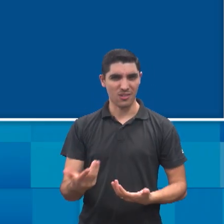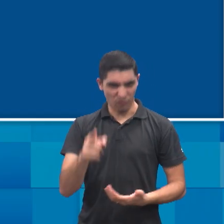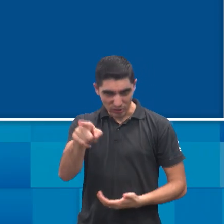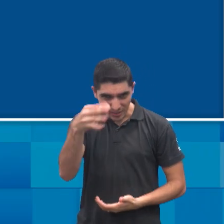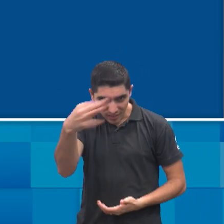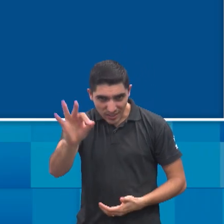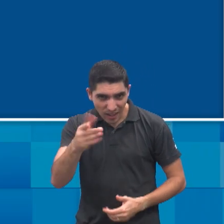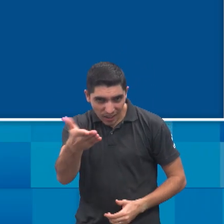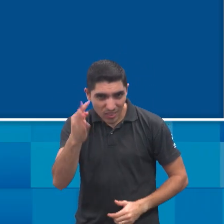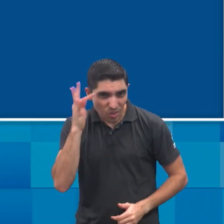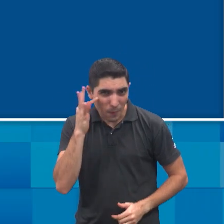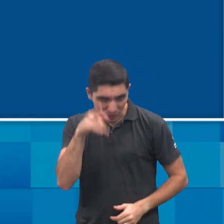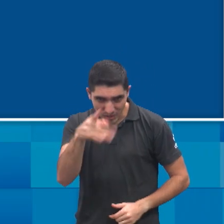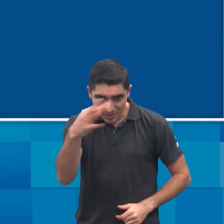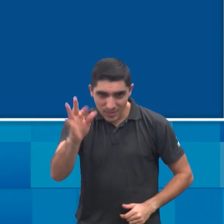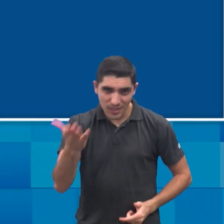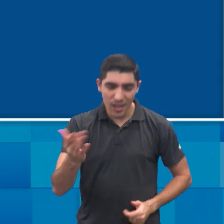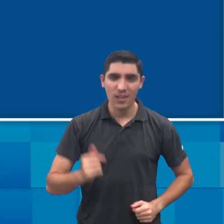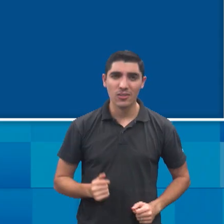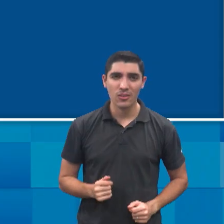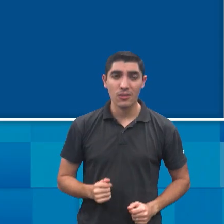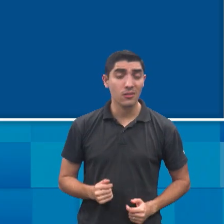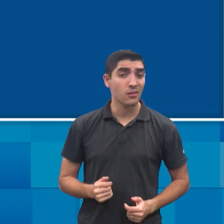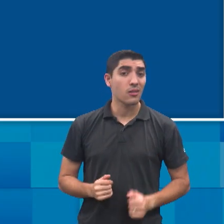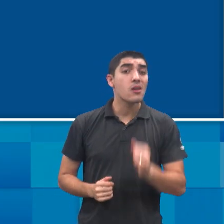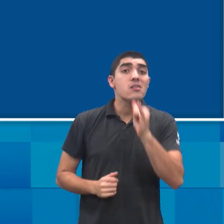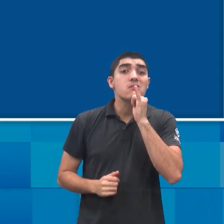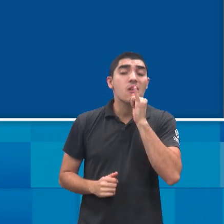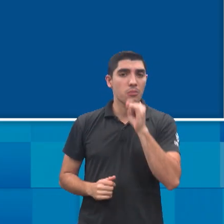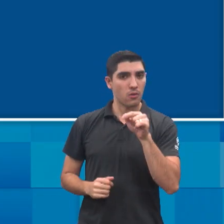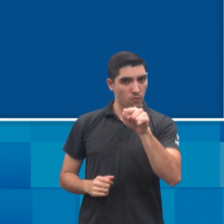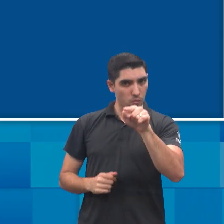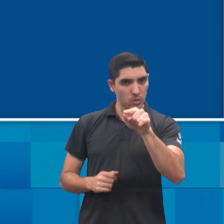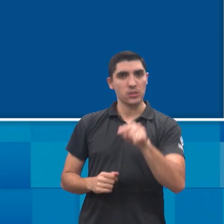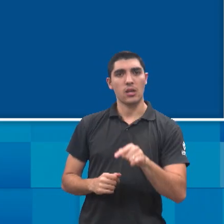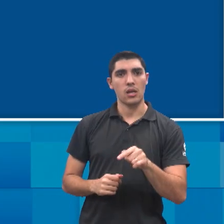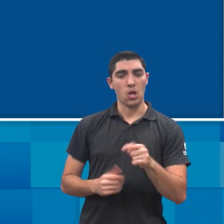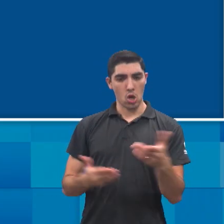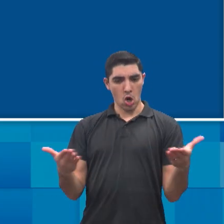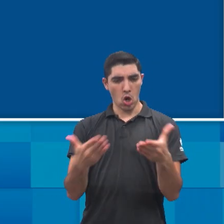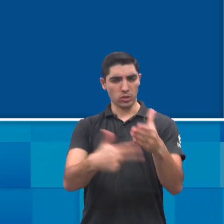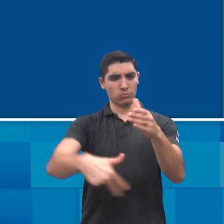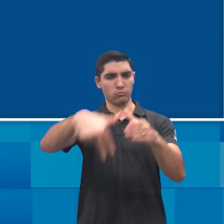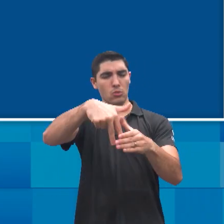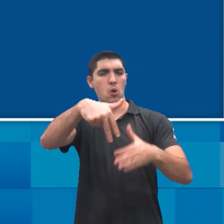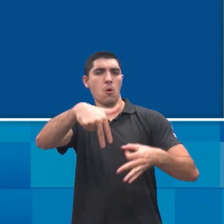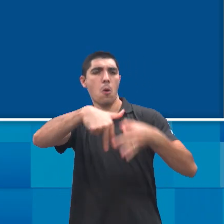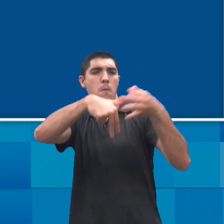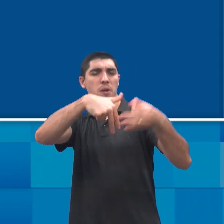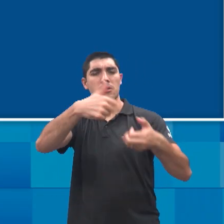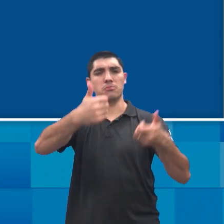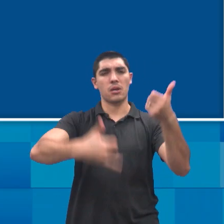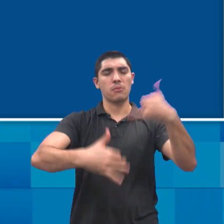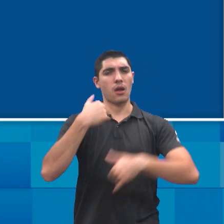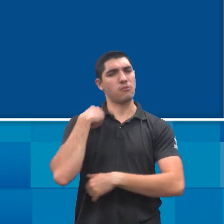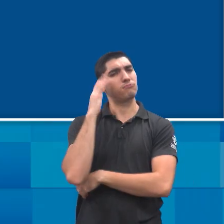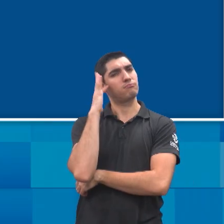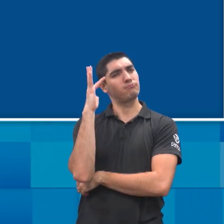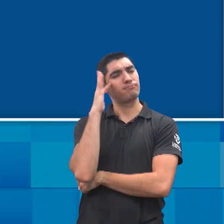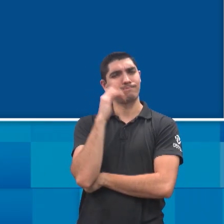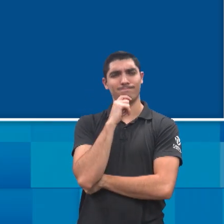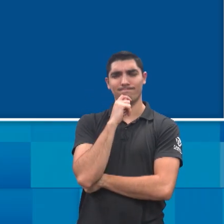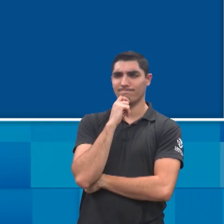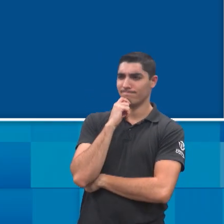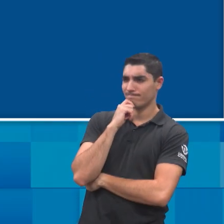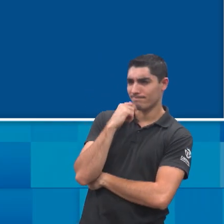de direita? Porque se eu tivesse ouvido o seu discurso que eu ouvi hoje, eu acho que eu voltaria nesse post e falaria assim, não, eu acho que eu